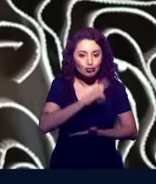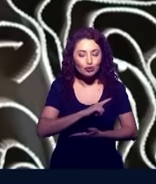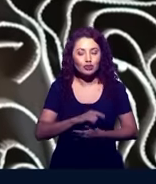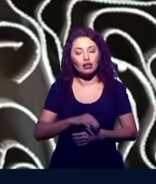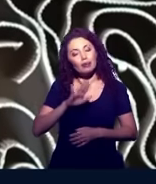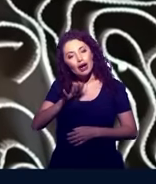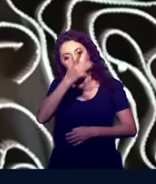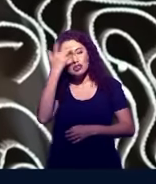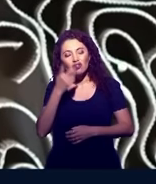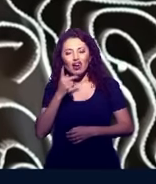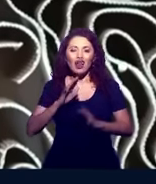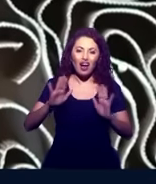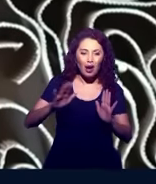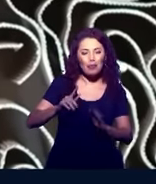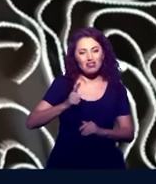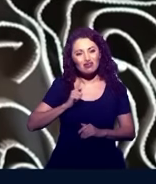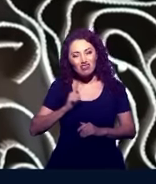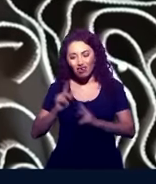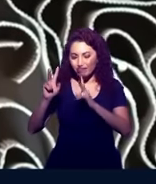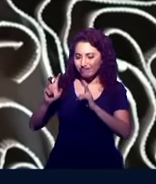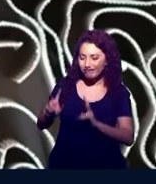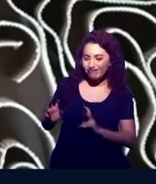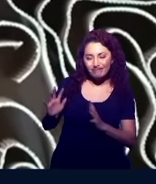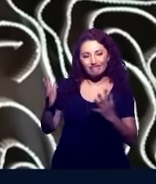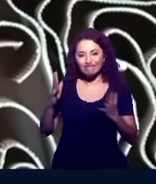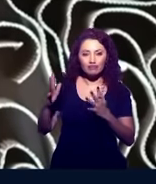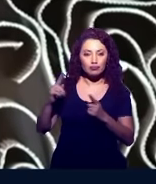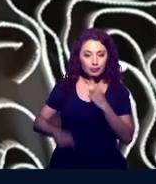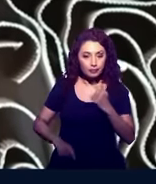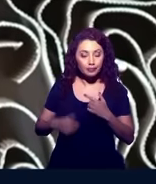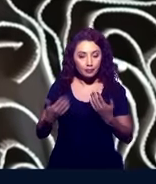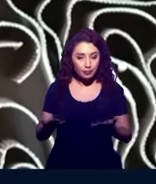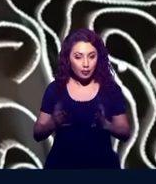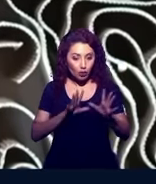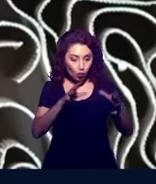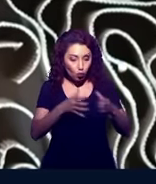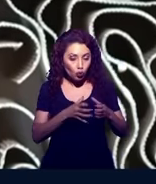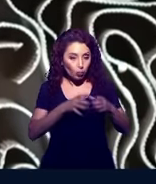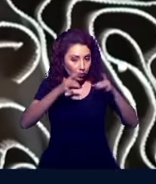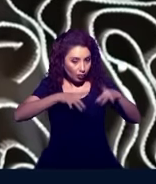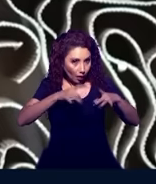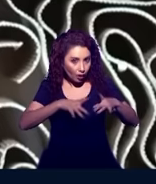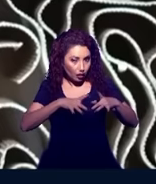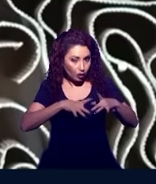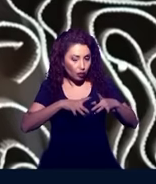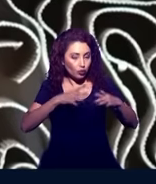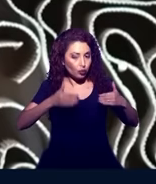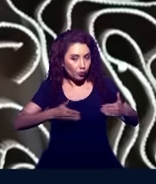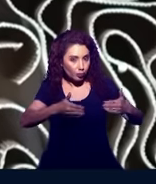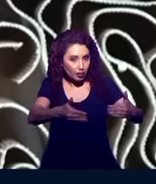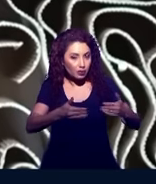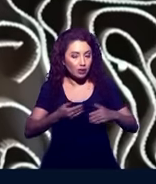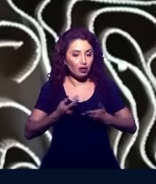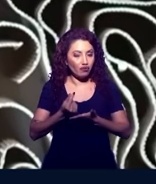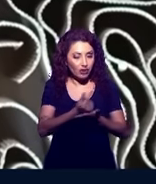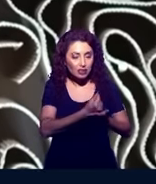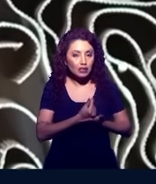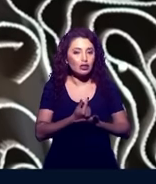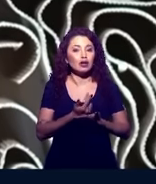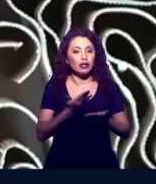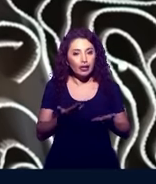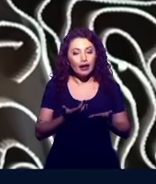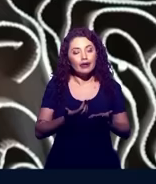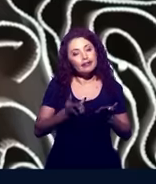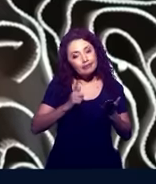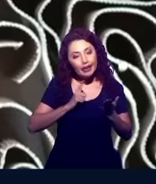exceções e a o o o a sua própria a própria equipe técnica do Ministério da Fazenda fala o seguinte Olha tem mais exceções do que a gente